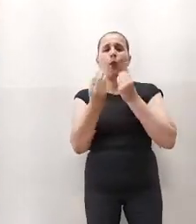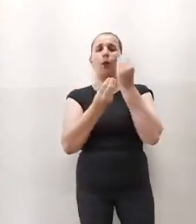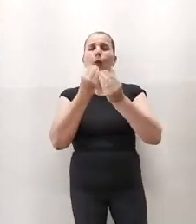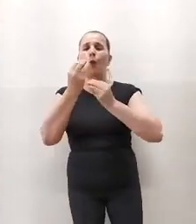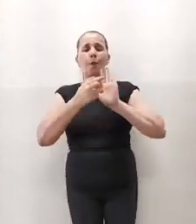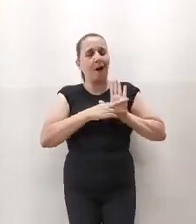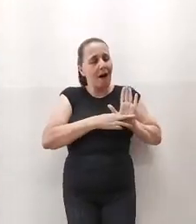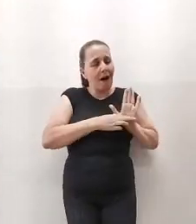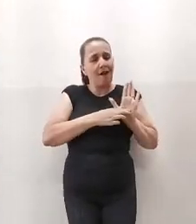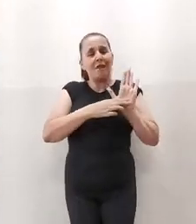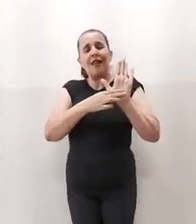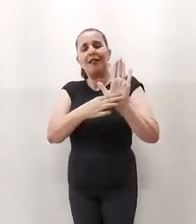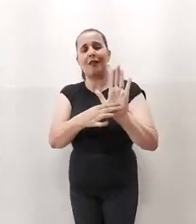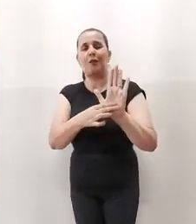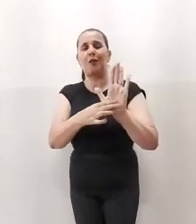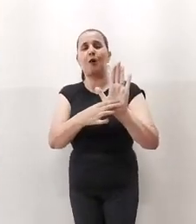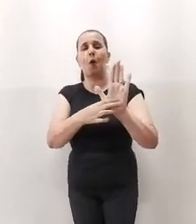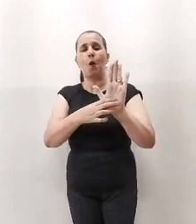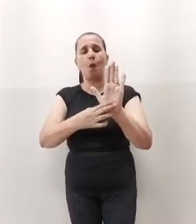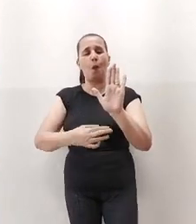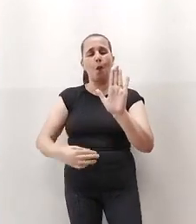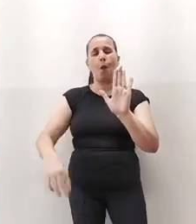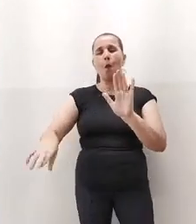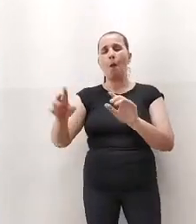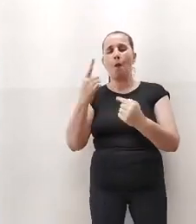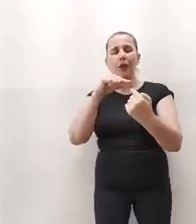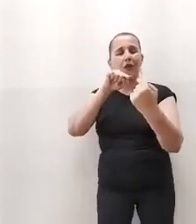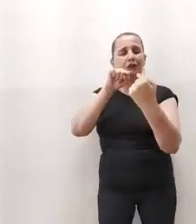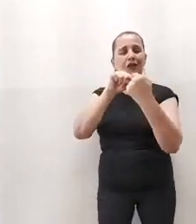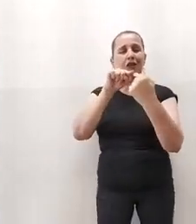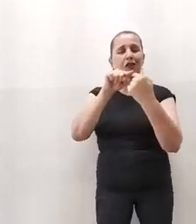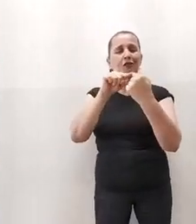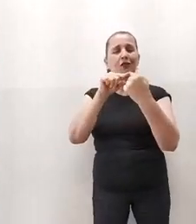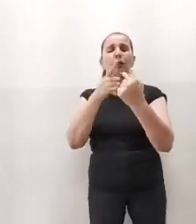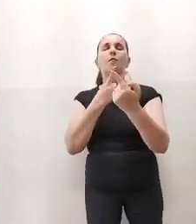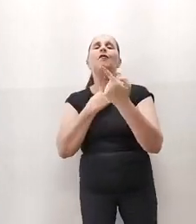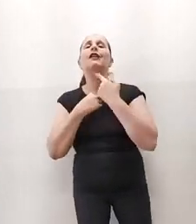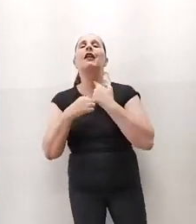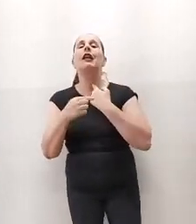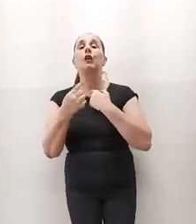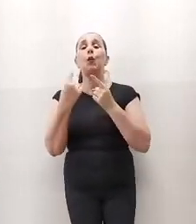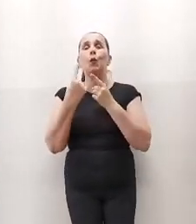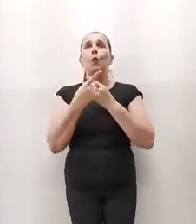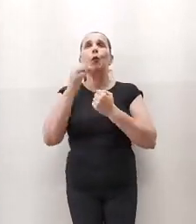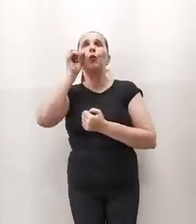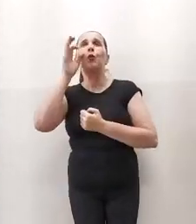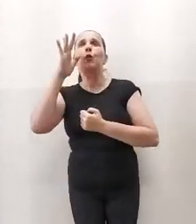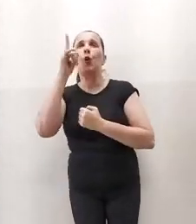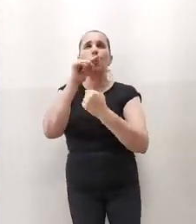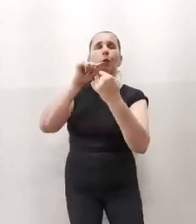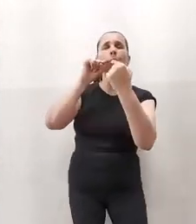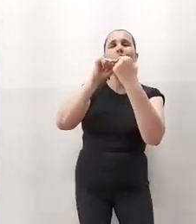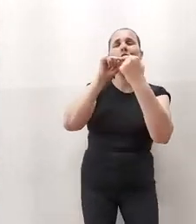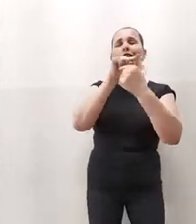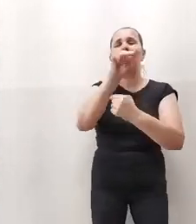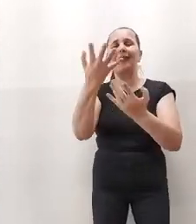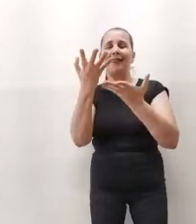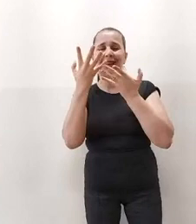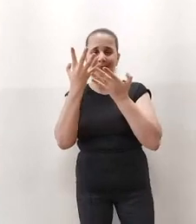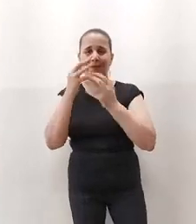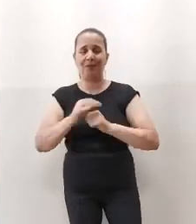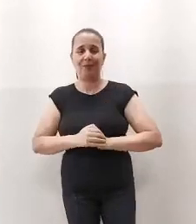uma revelação, um propósito, uma ambição, uma causa, um sonho, um ideal que você deseja